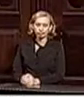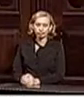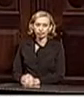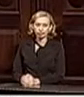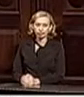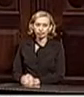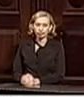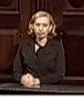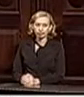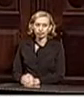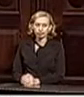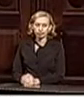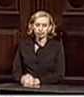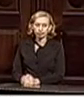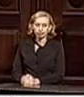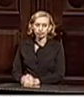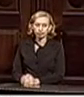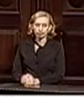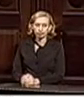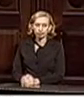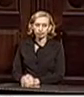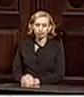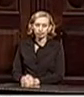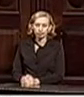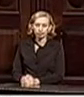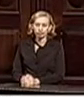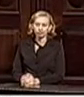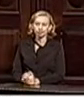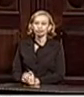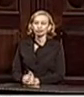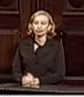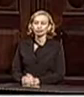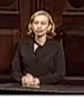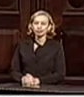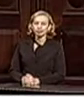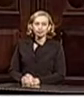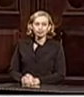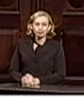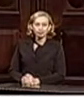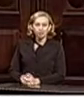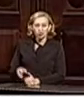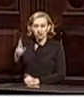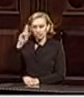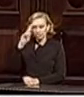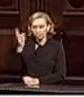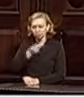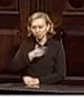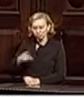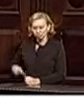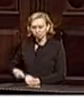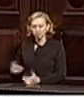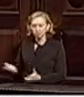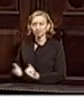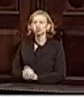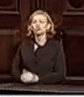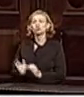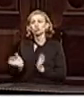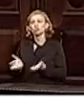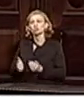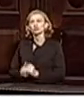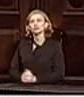Com a palavra, deputado Luiz Paulo Correia da Rocha, líder do PSDB. Senhor presidente,